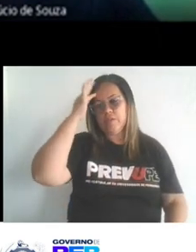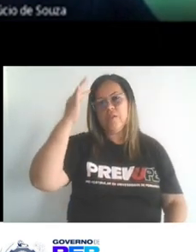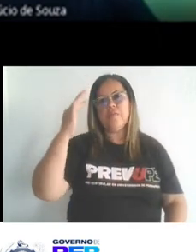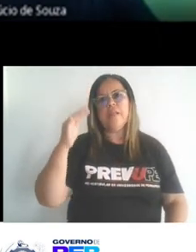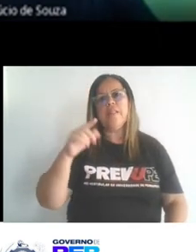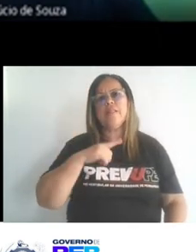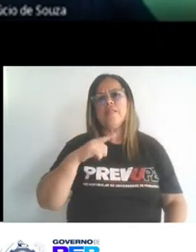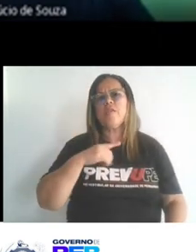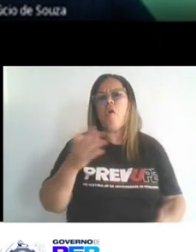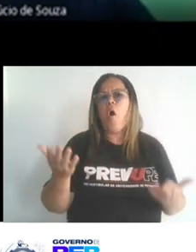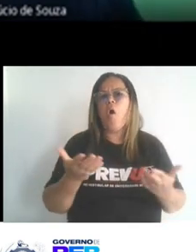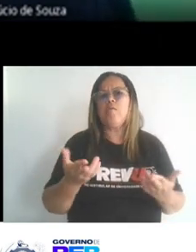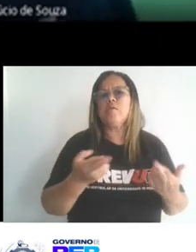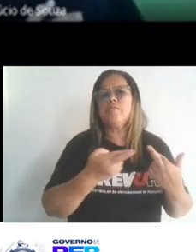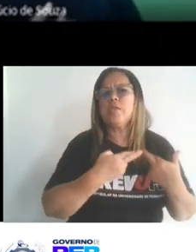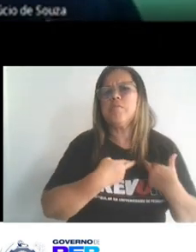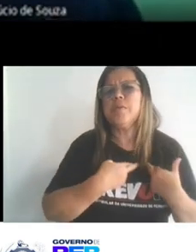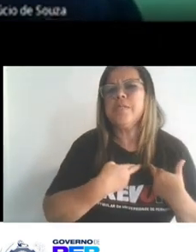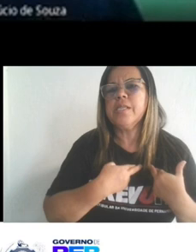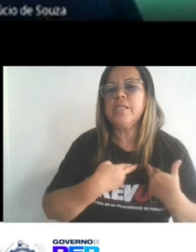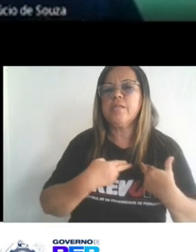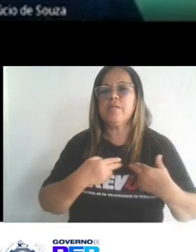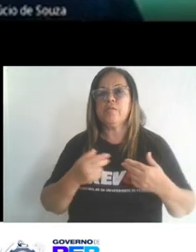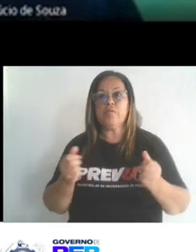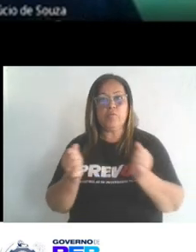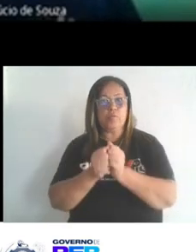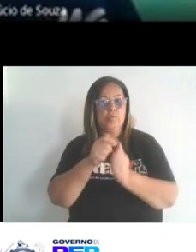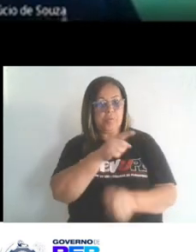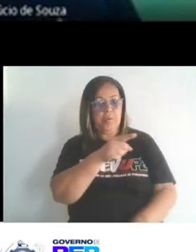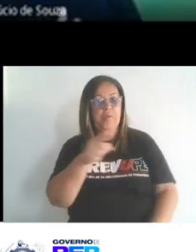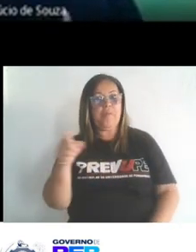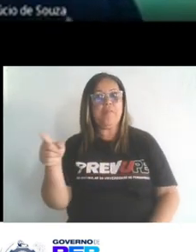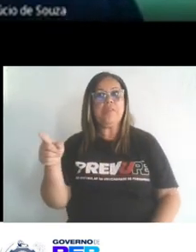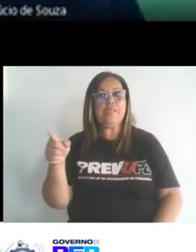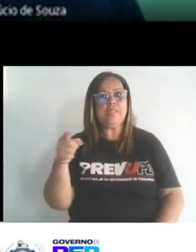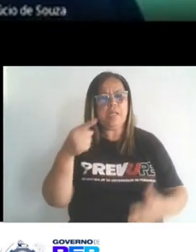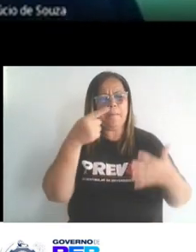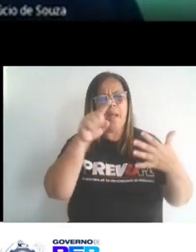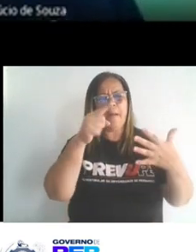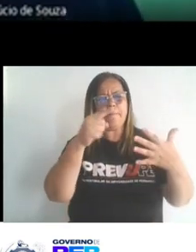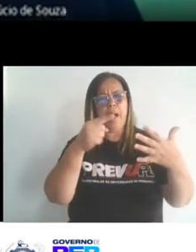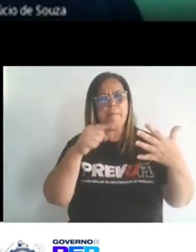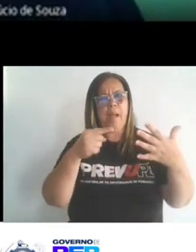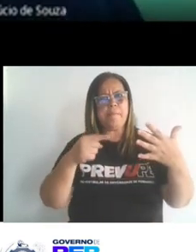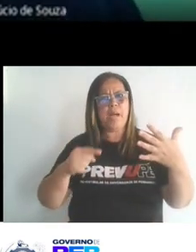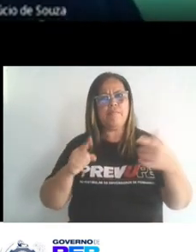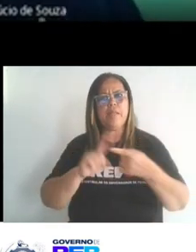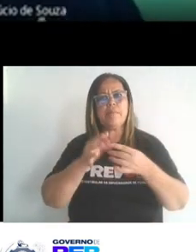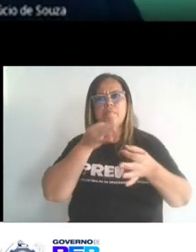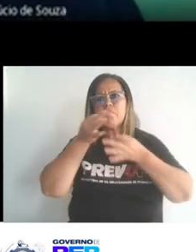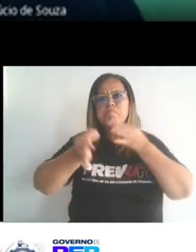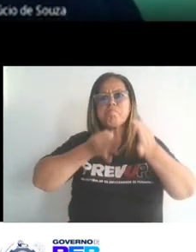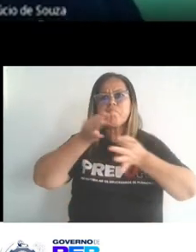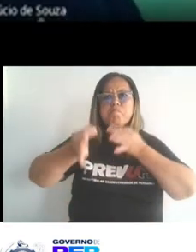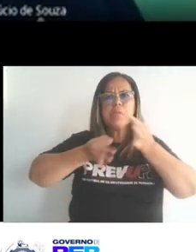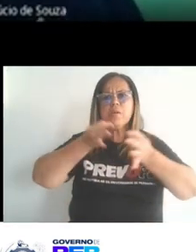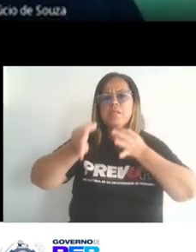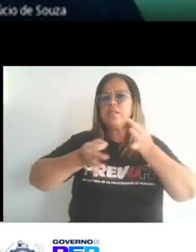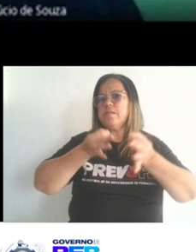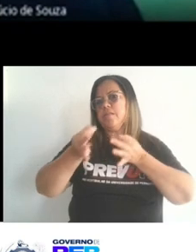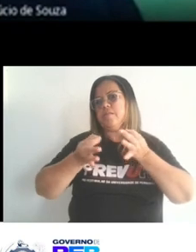tenho uma missão hoje de junto com cada um de vocês fazer a correção e os comentários do simulado